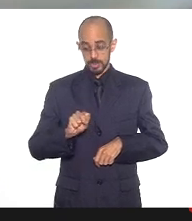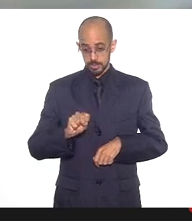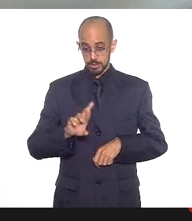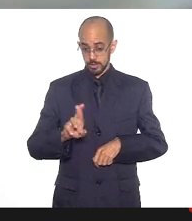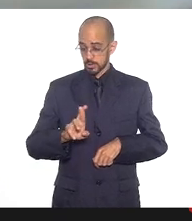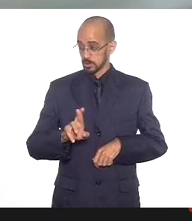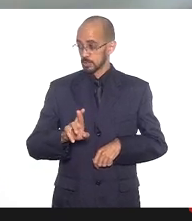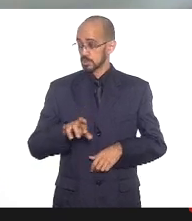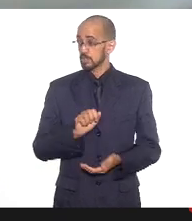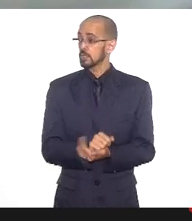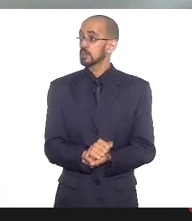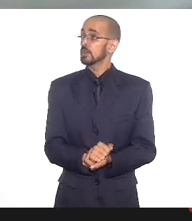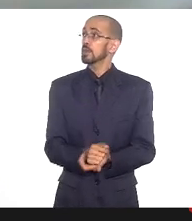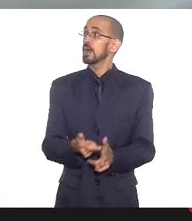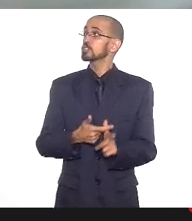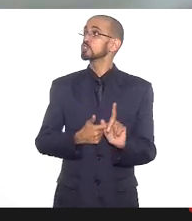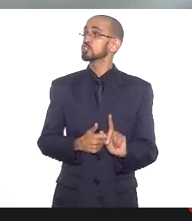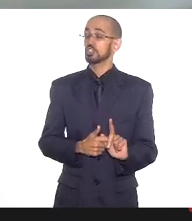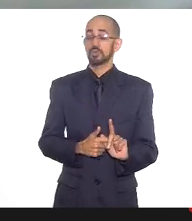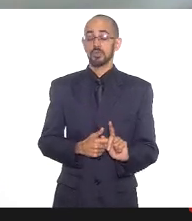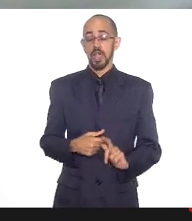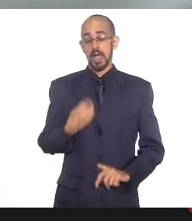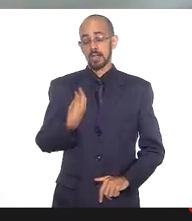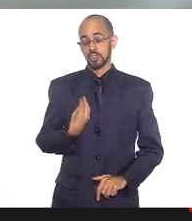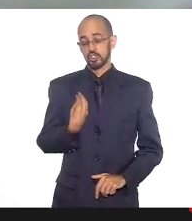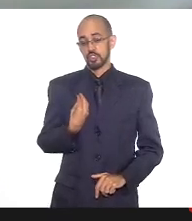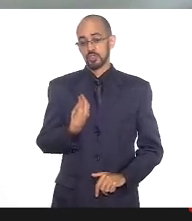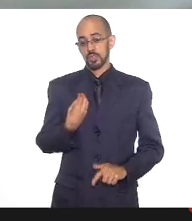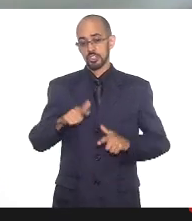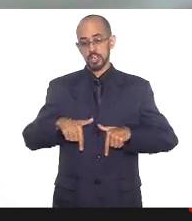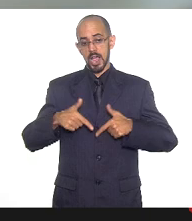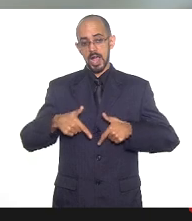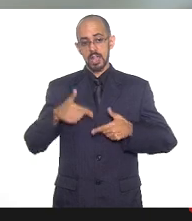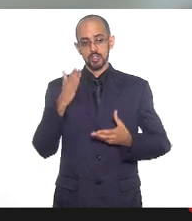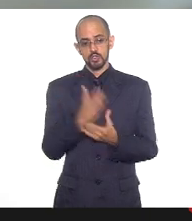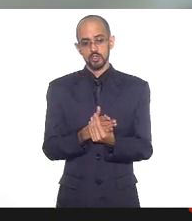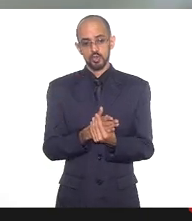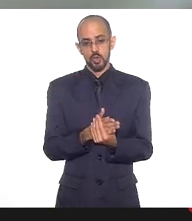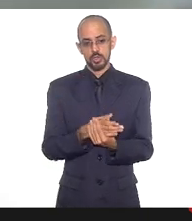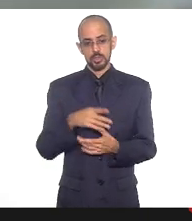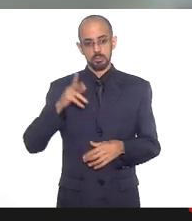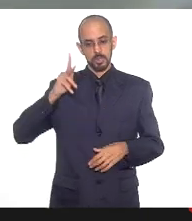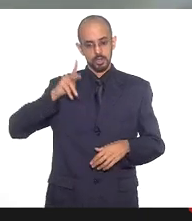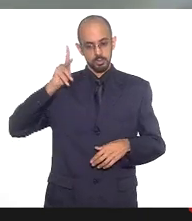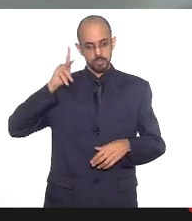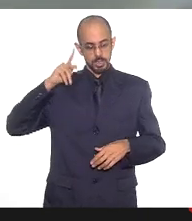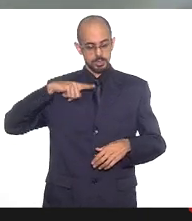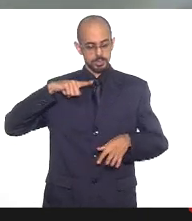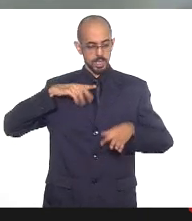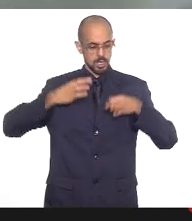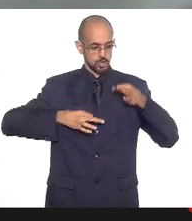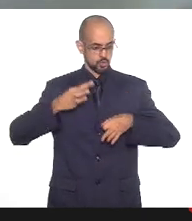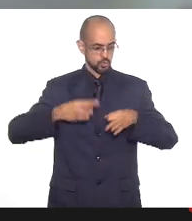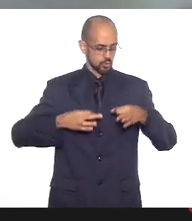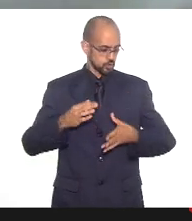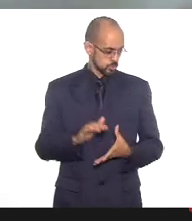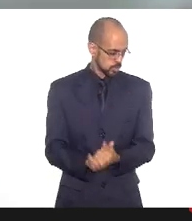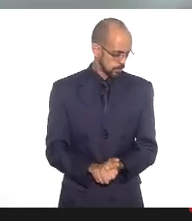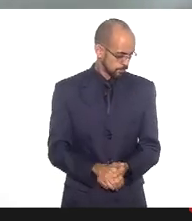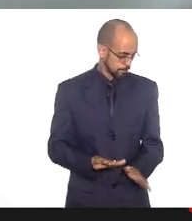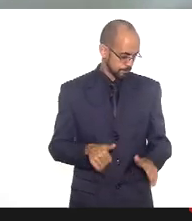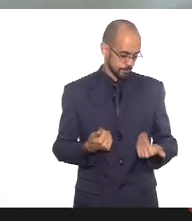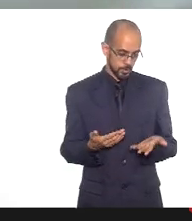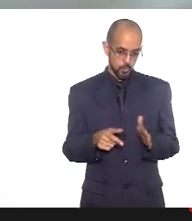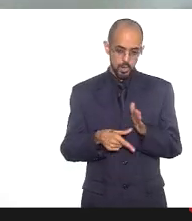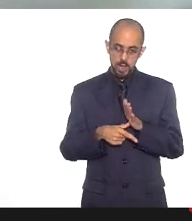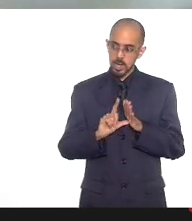nossa dívida ativa de ações que a Petrobras tem na justiça. Então, já